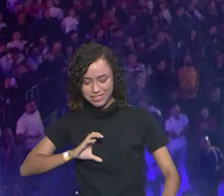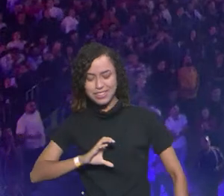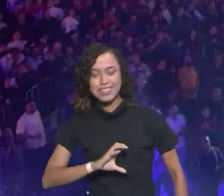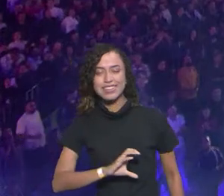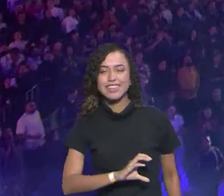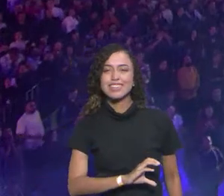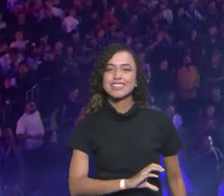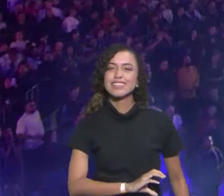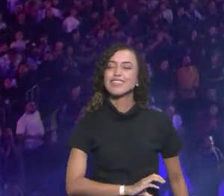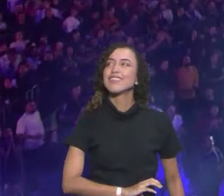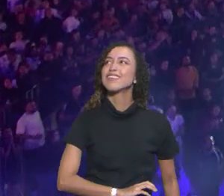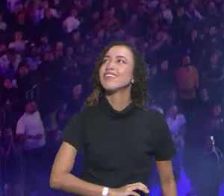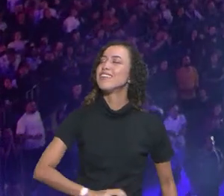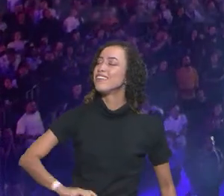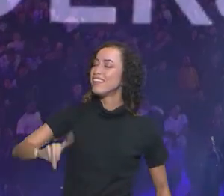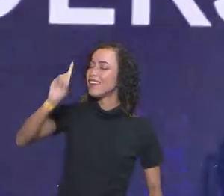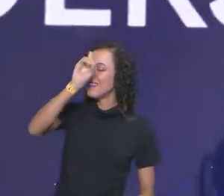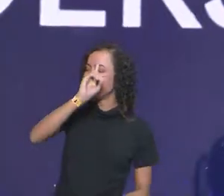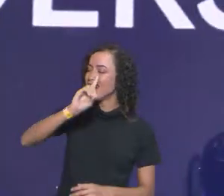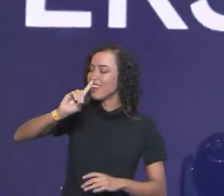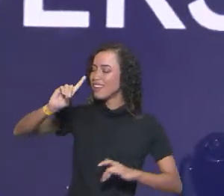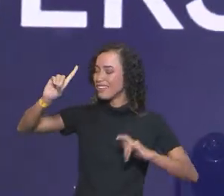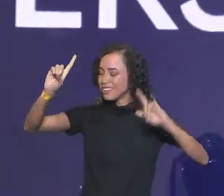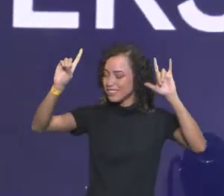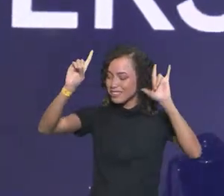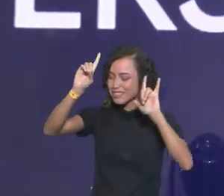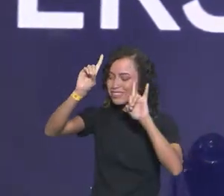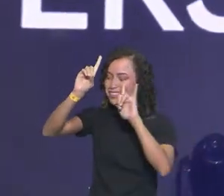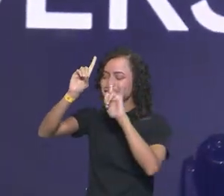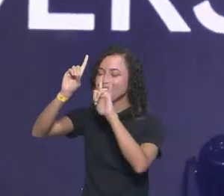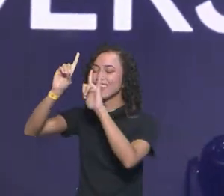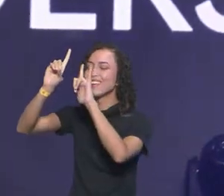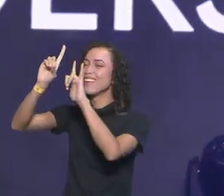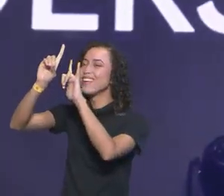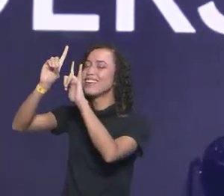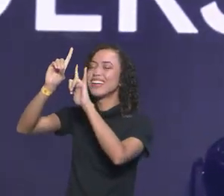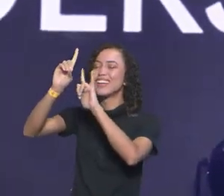Jesus Cristo eu te amo